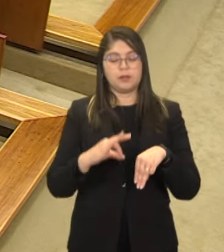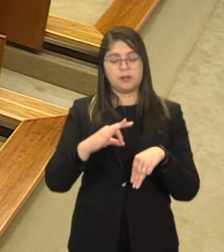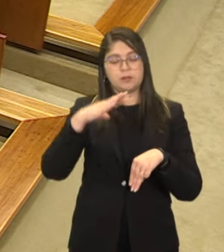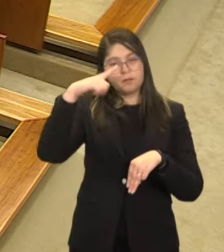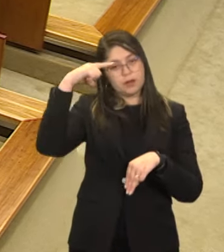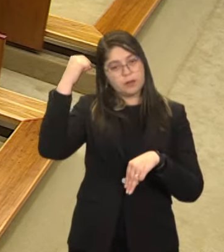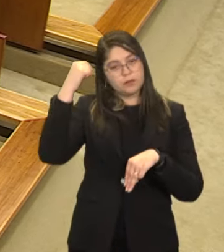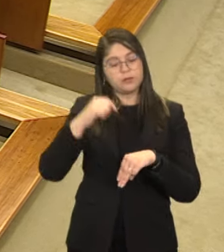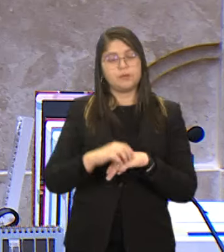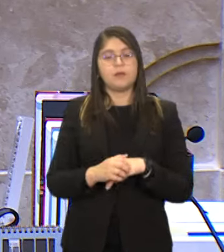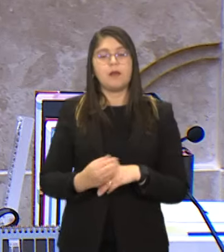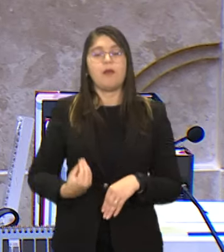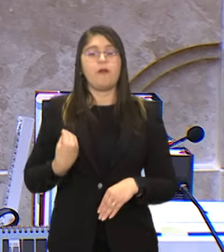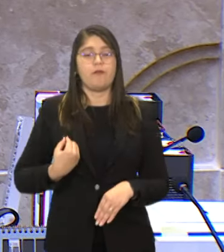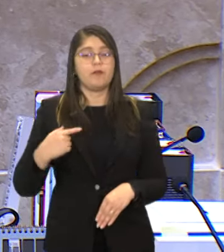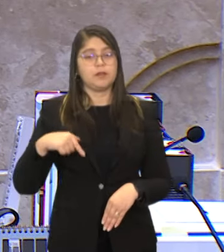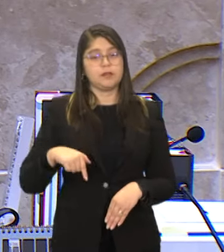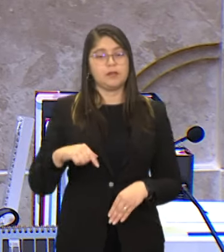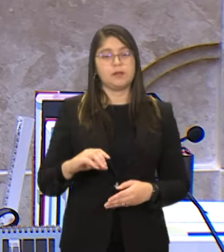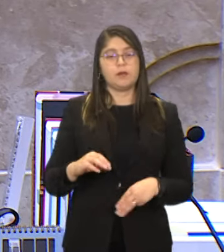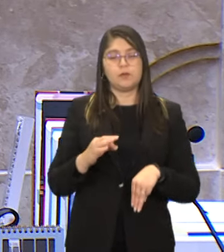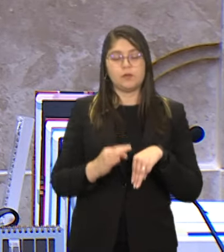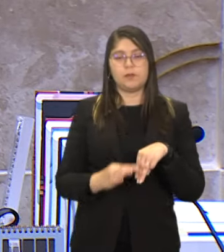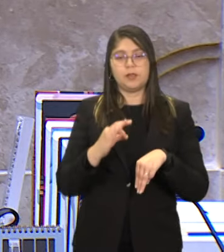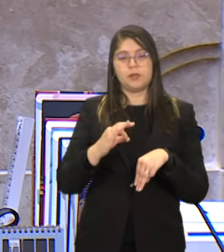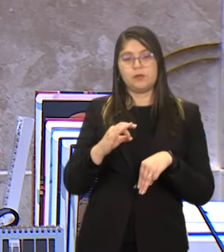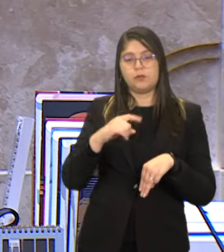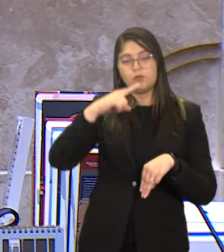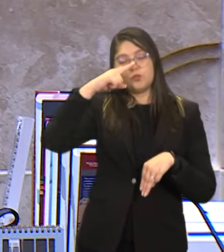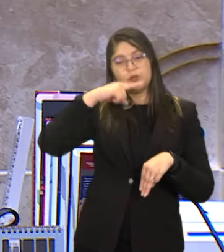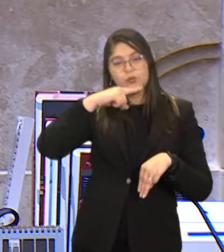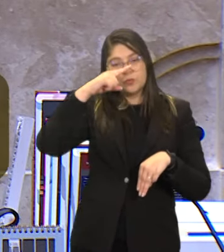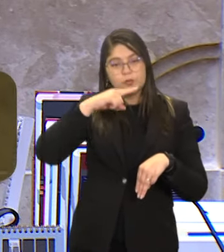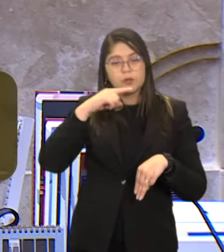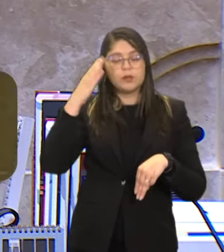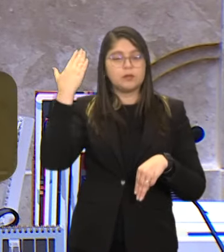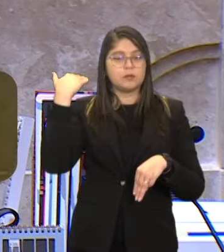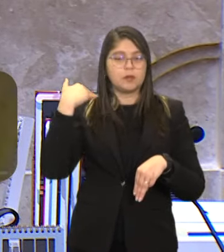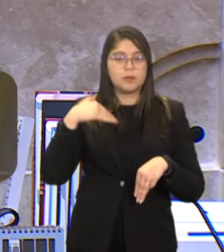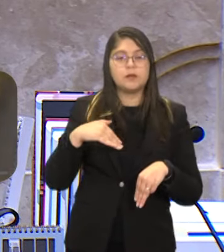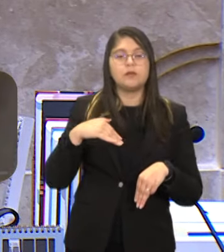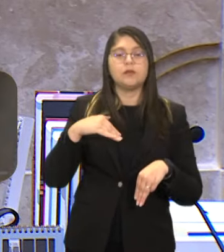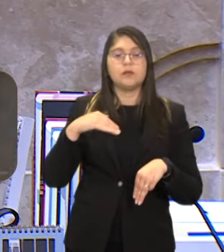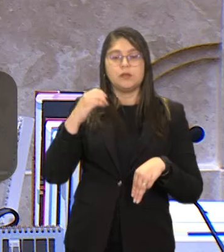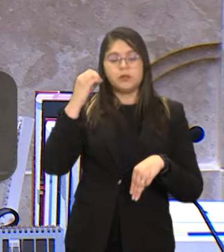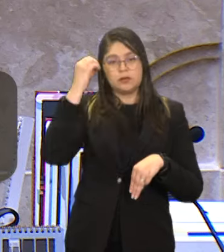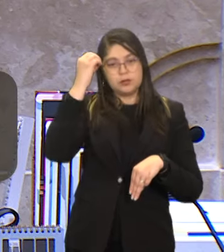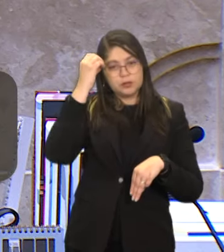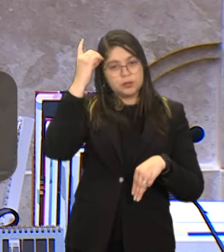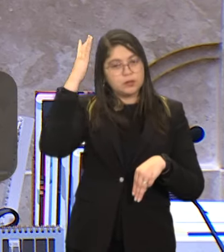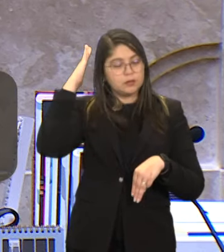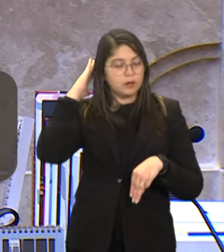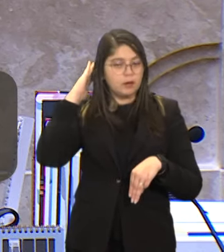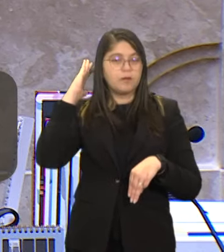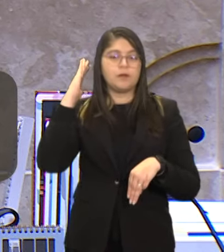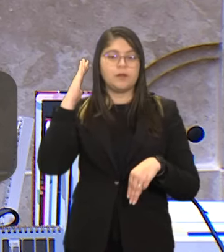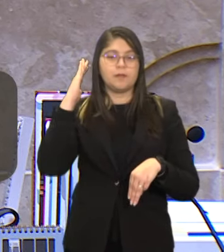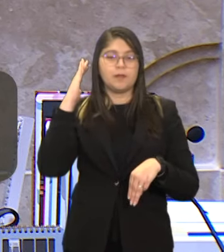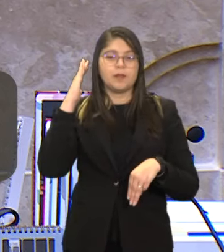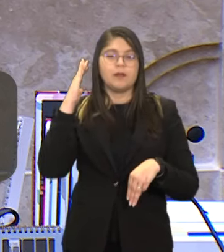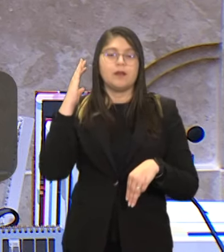Barroso. Presentes à sessão, os senhores ministros Gilmar Mendes, Carmen Lúcia, Dias Toffoli, Luiz Fux, Edson Fachin, Alexandre